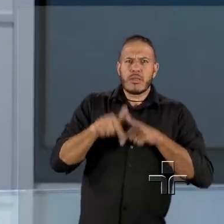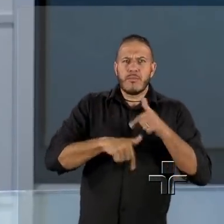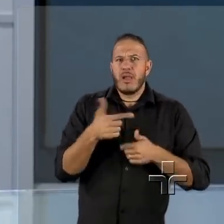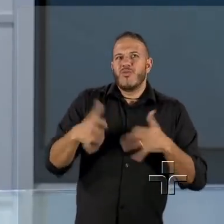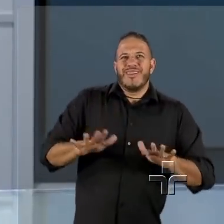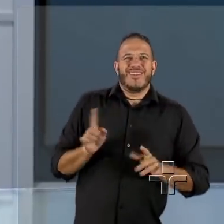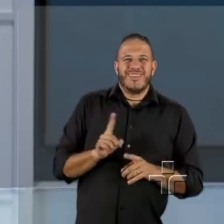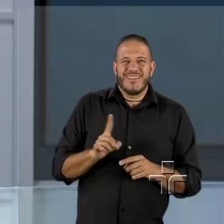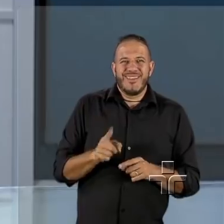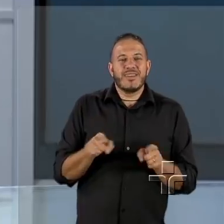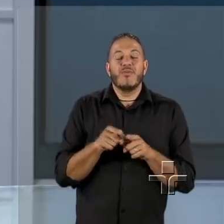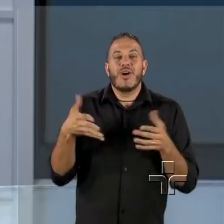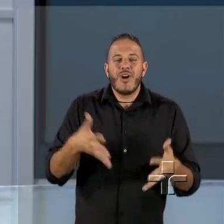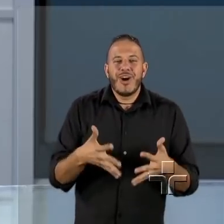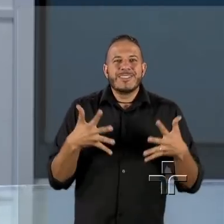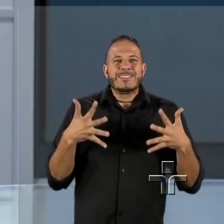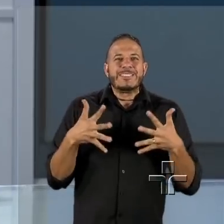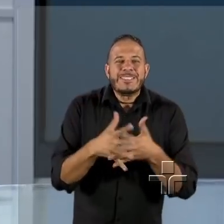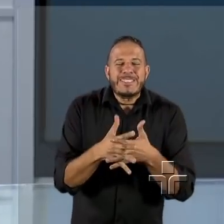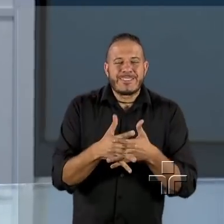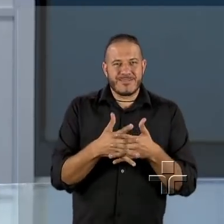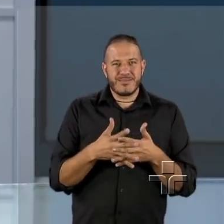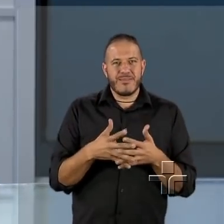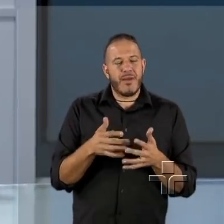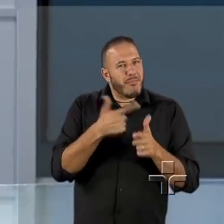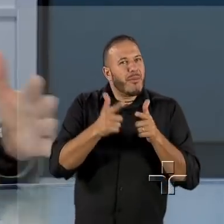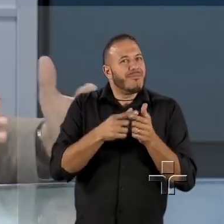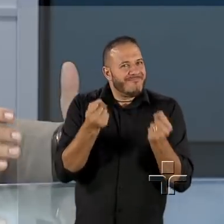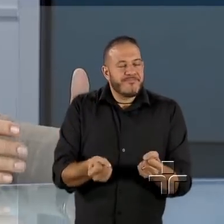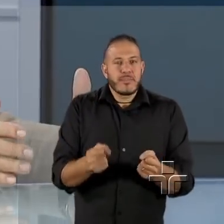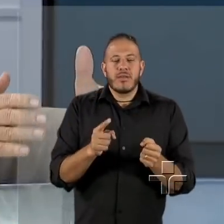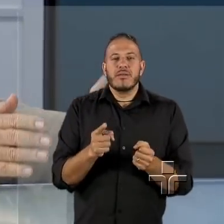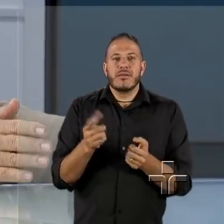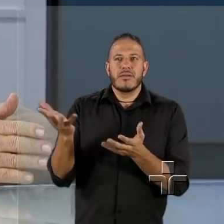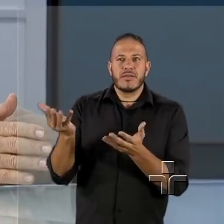problema da humanidade essa questão da migração. No fim do século